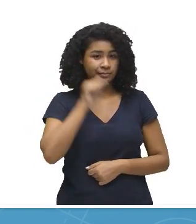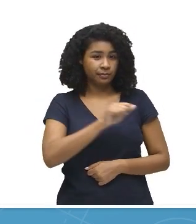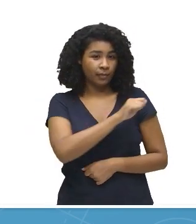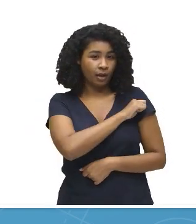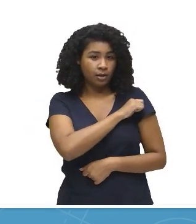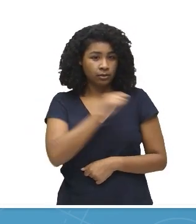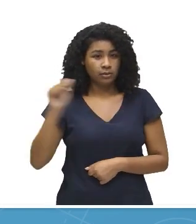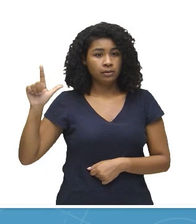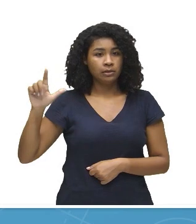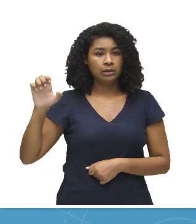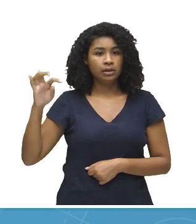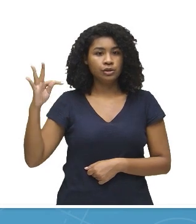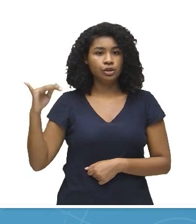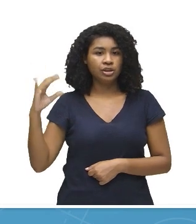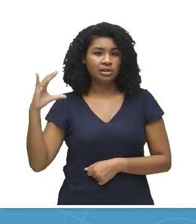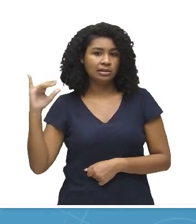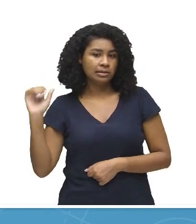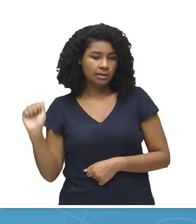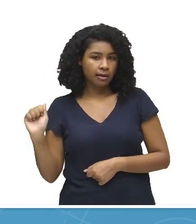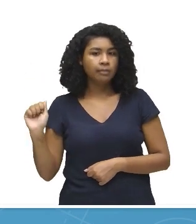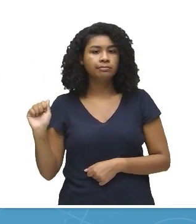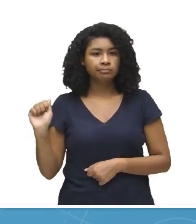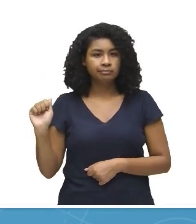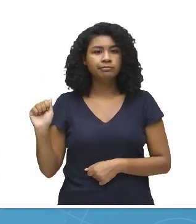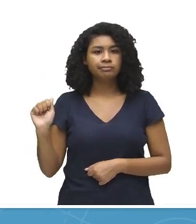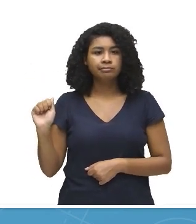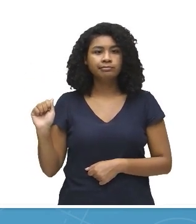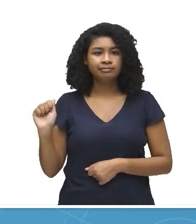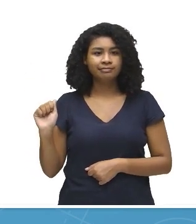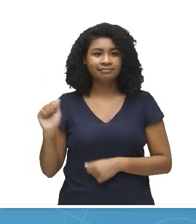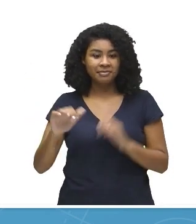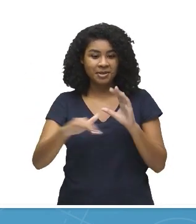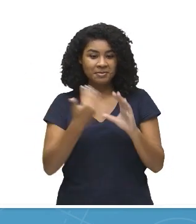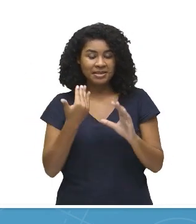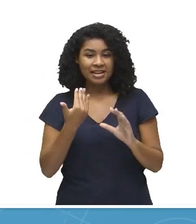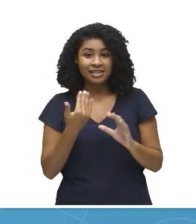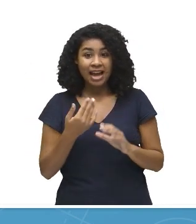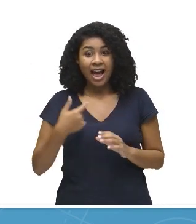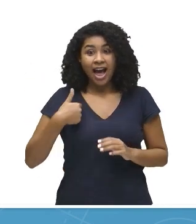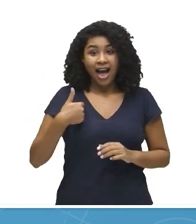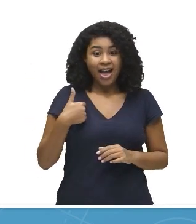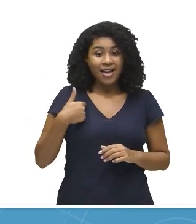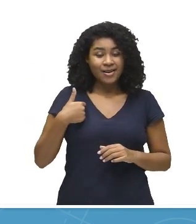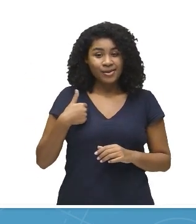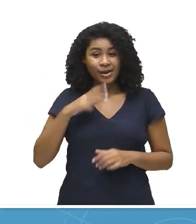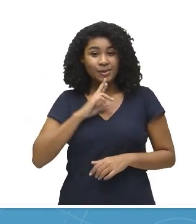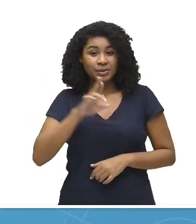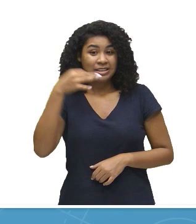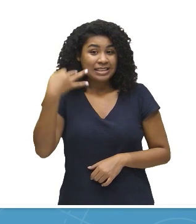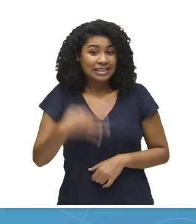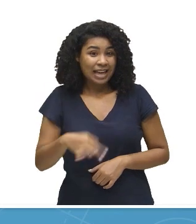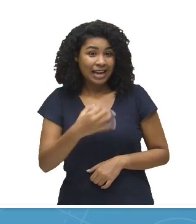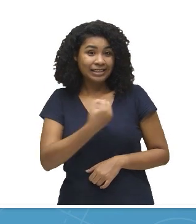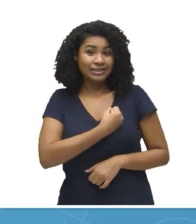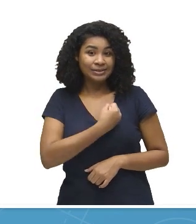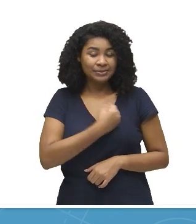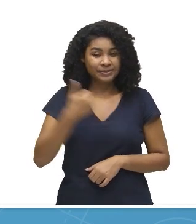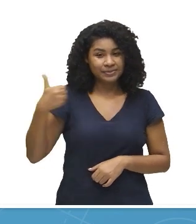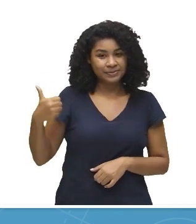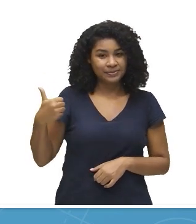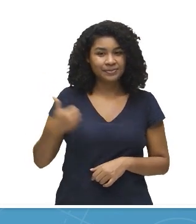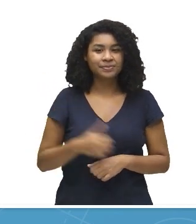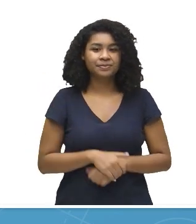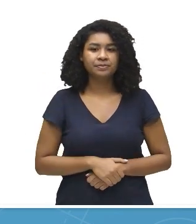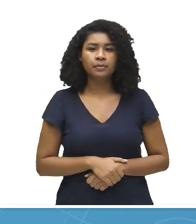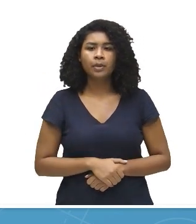A Letícia Xavier aí colocou a primeira questão, acertei. Os alunos aí estão colocando agora a questão de número 3, né? O